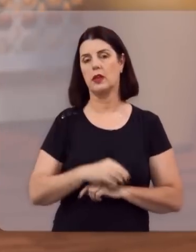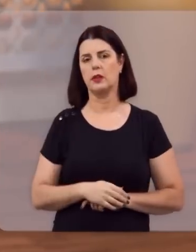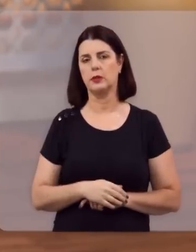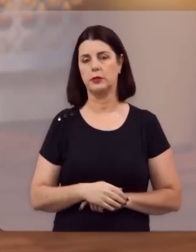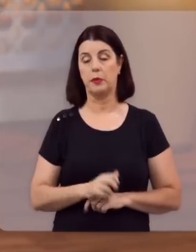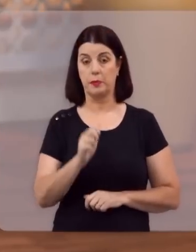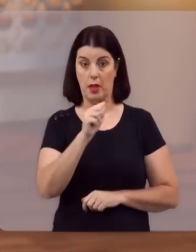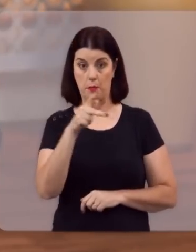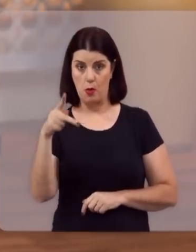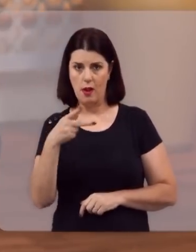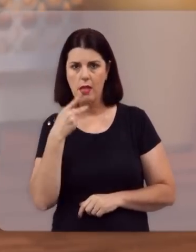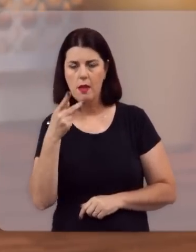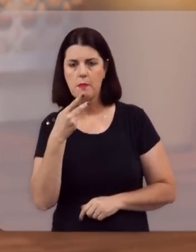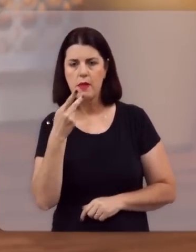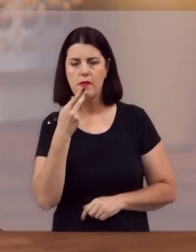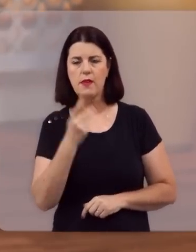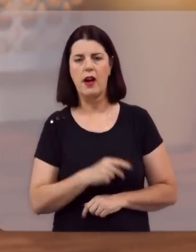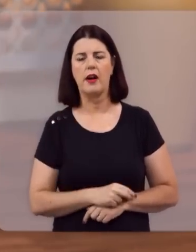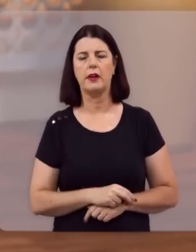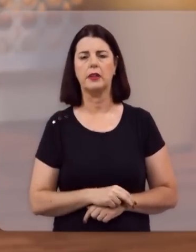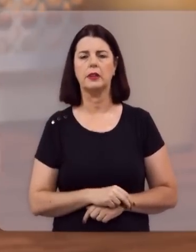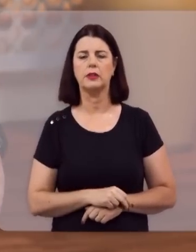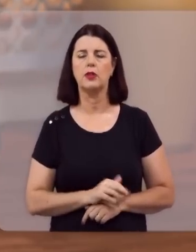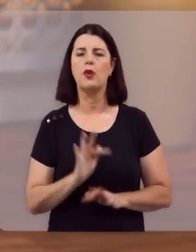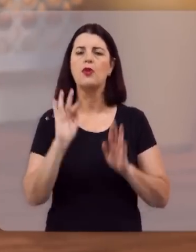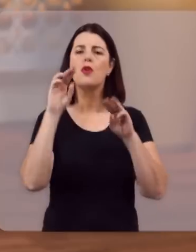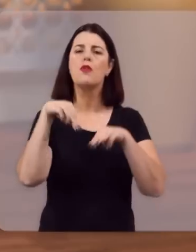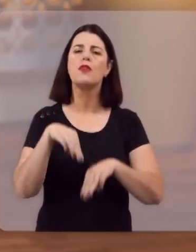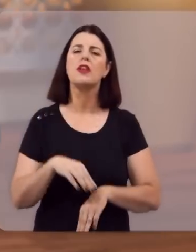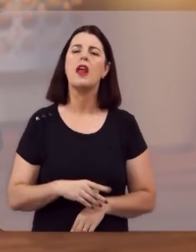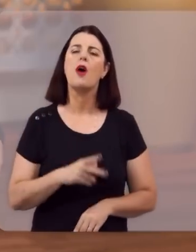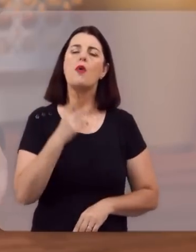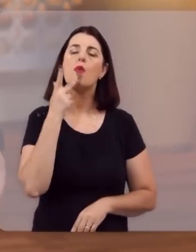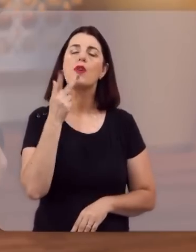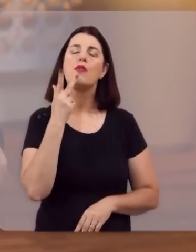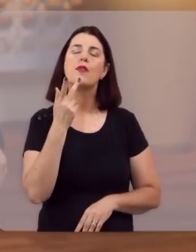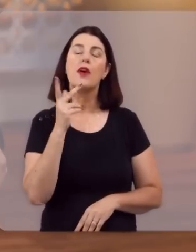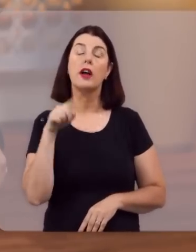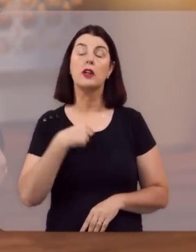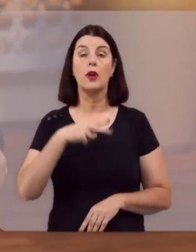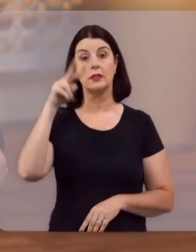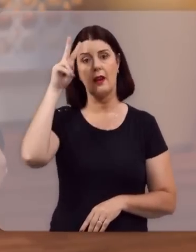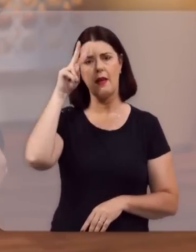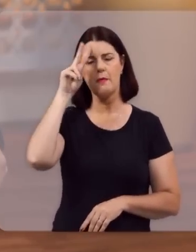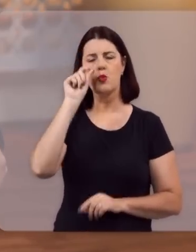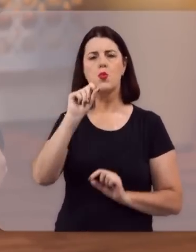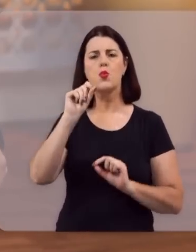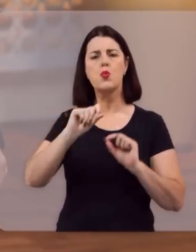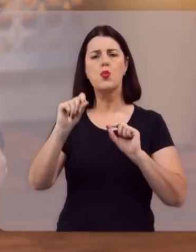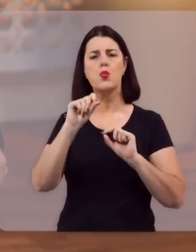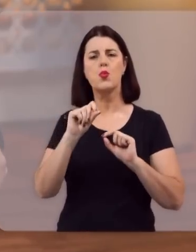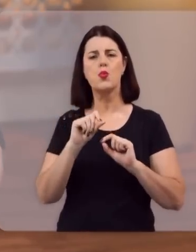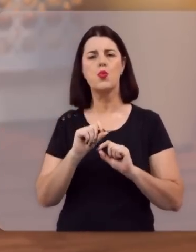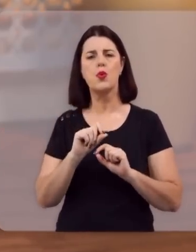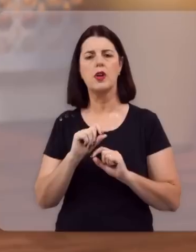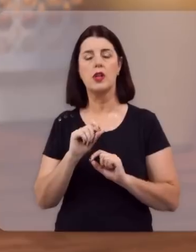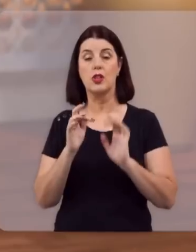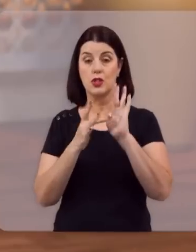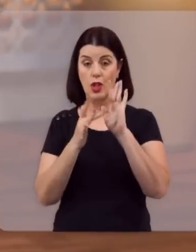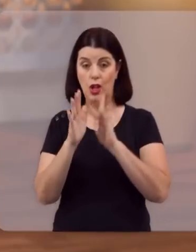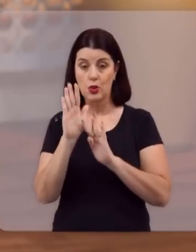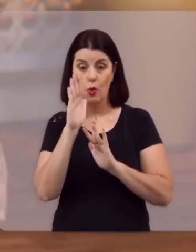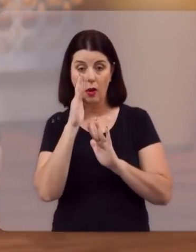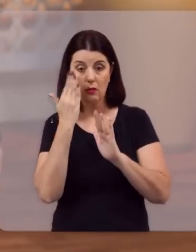aí Apocalipse nos diz, nos dá uma visão tremenda ali no final do livro, quando nós somos lembrados que